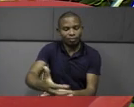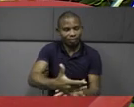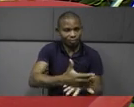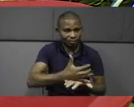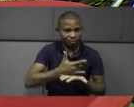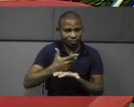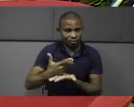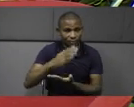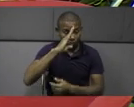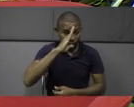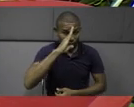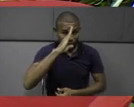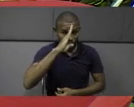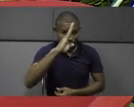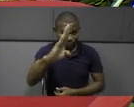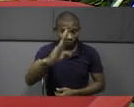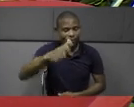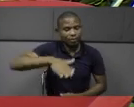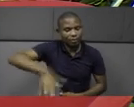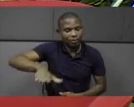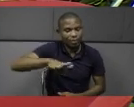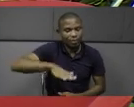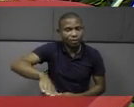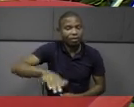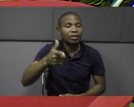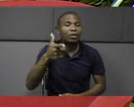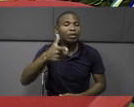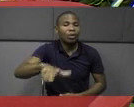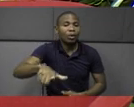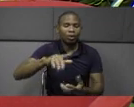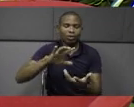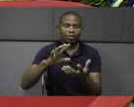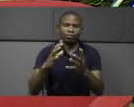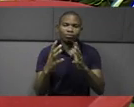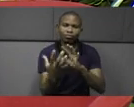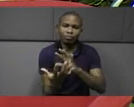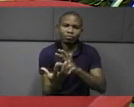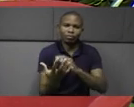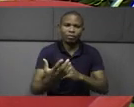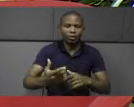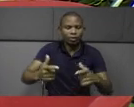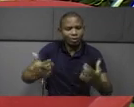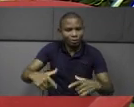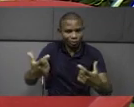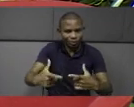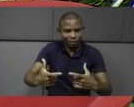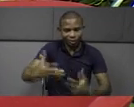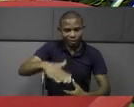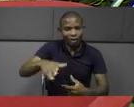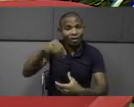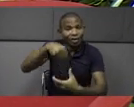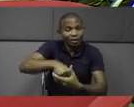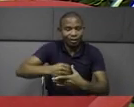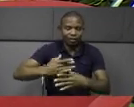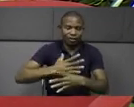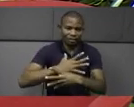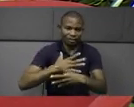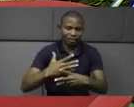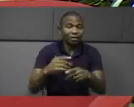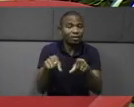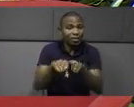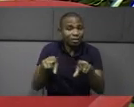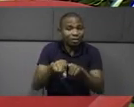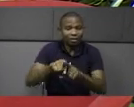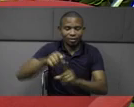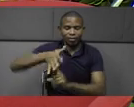que a gente sempre traz muito é a dimensão do lugar da criança na cidade e esse meio